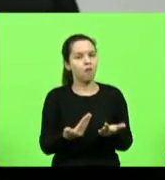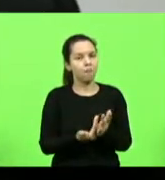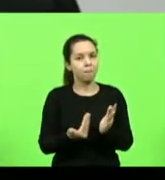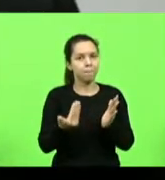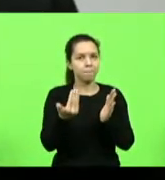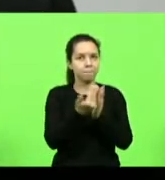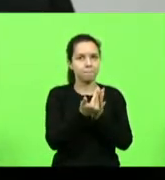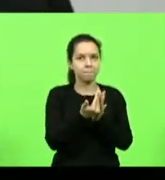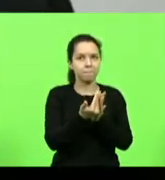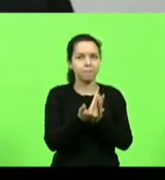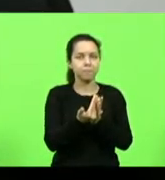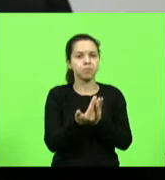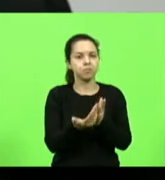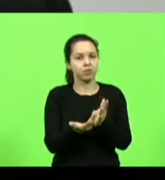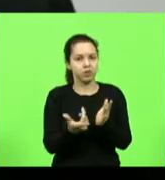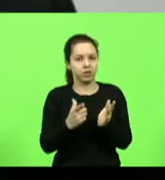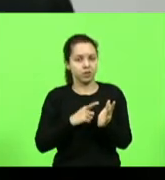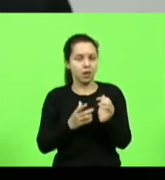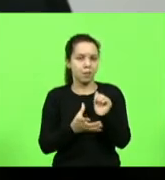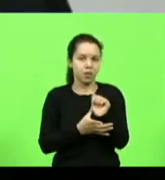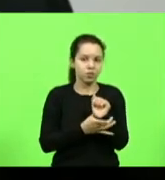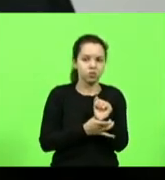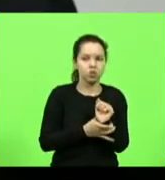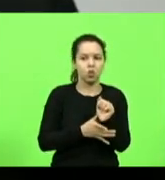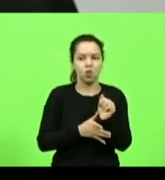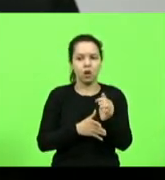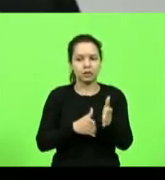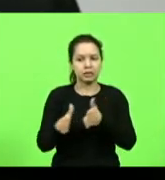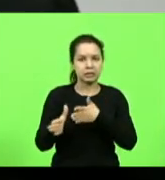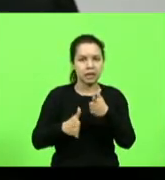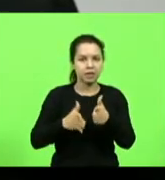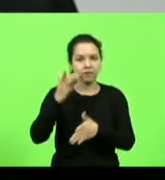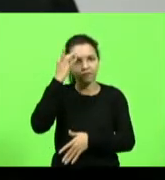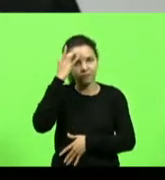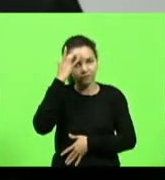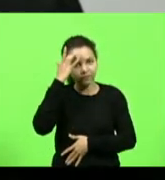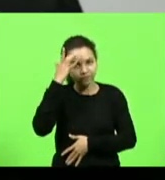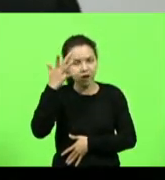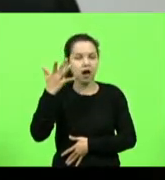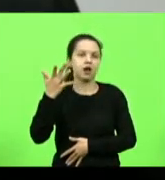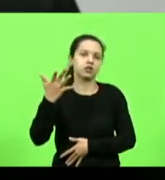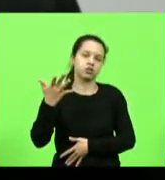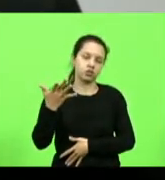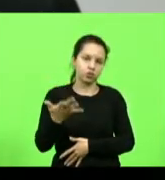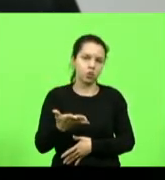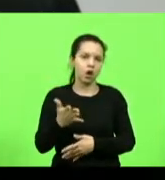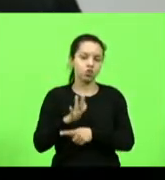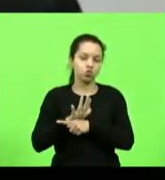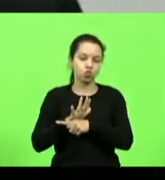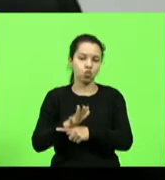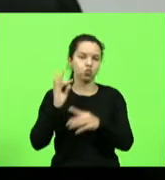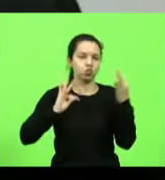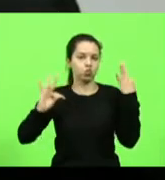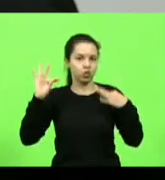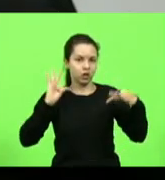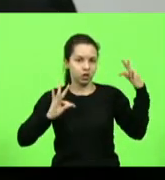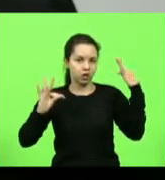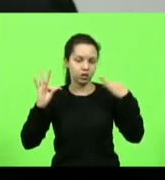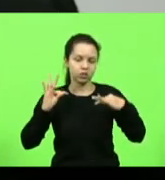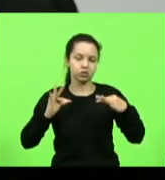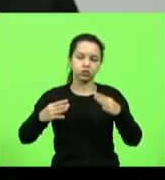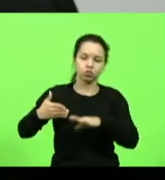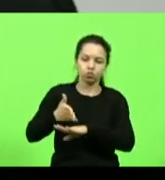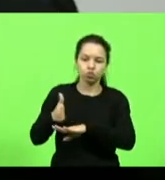mais garantia, mais acesso, mais trafegabilidade de fato, para que os turistas possam chegar às vinícolas e